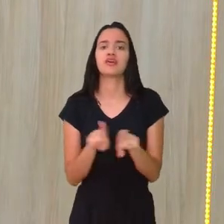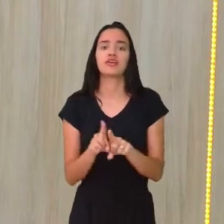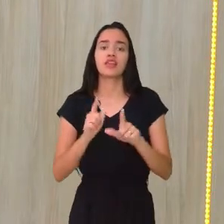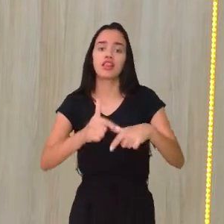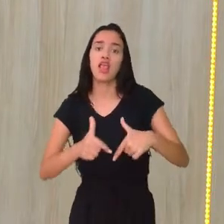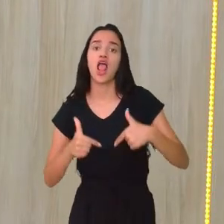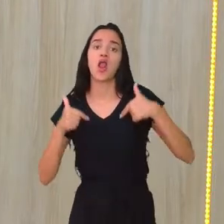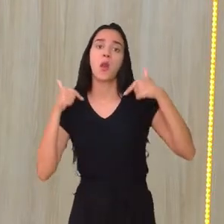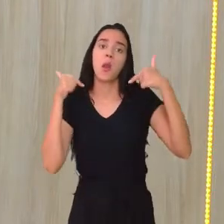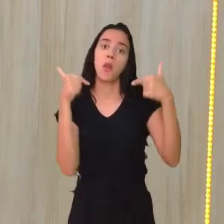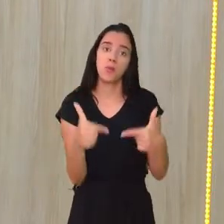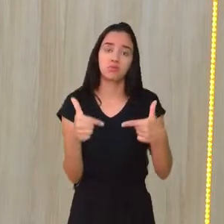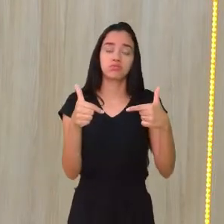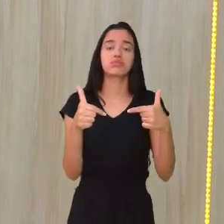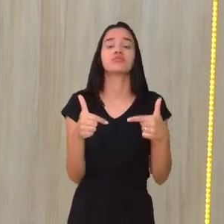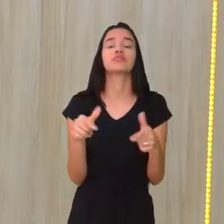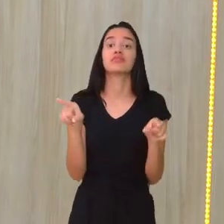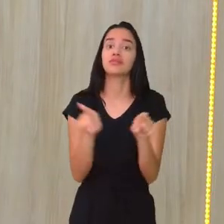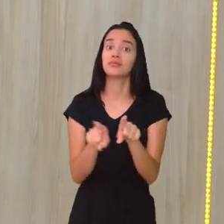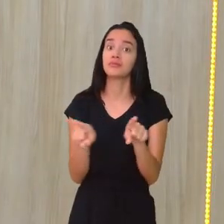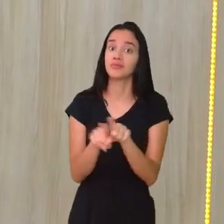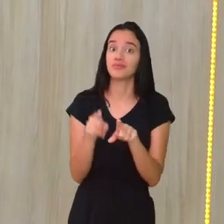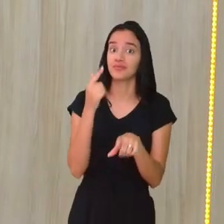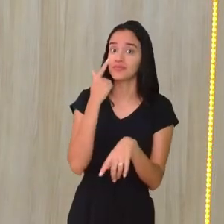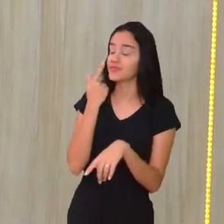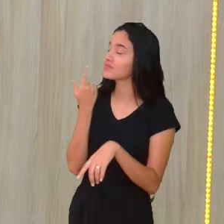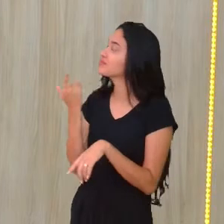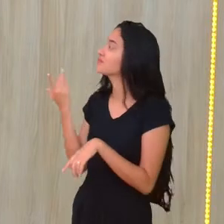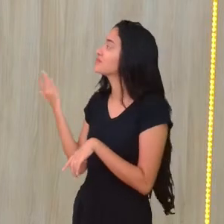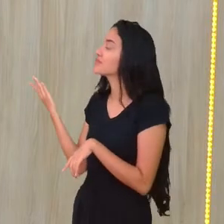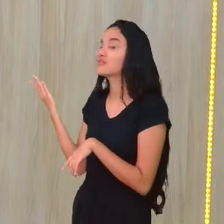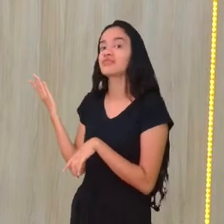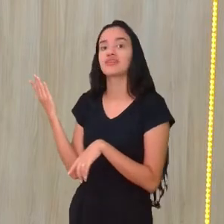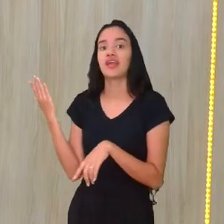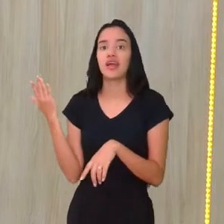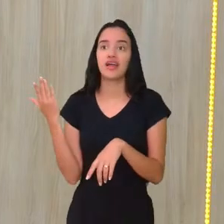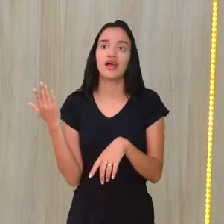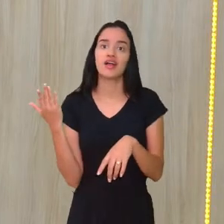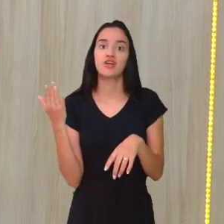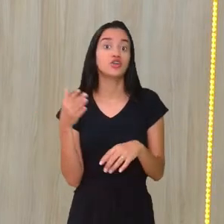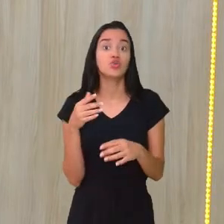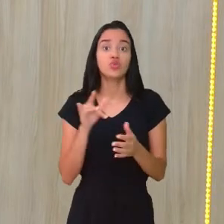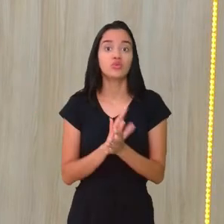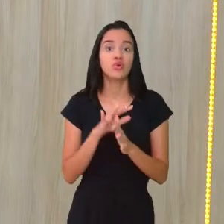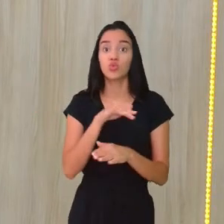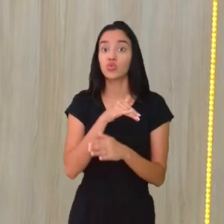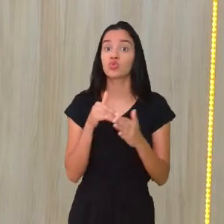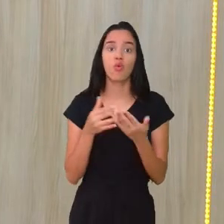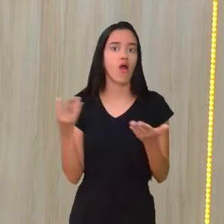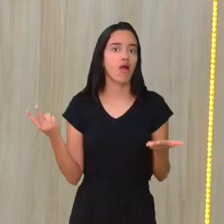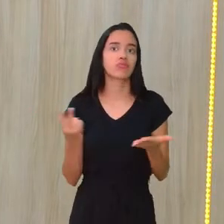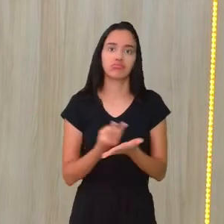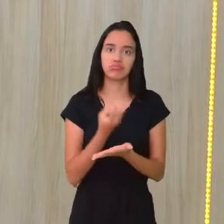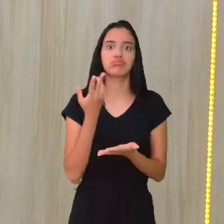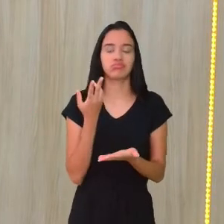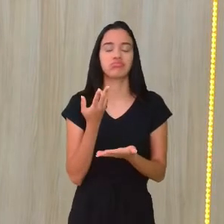lutas de gladiadores, não é? Nesse teatro, nesse palco aí, tudo acontecia. E